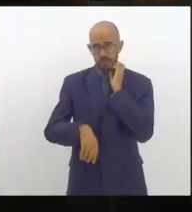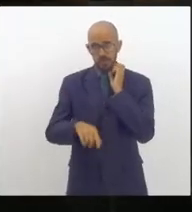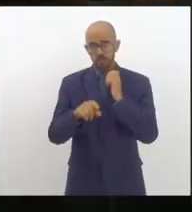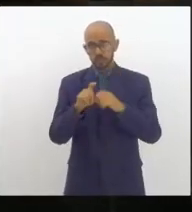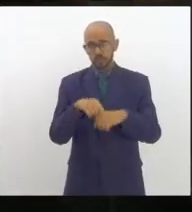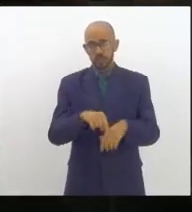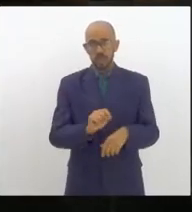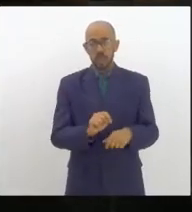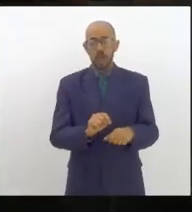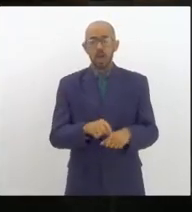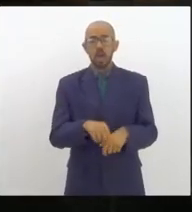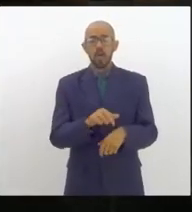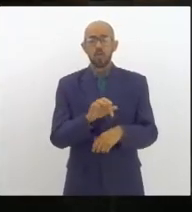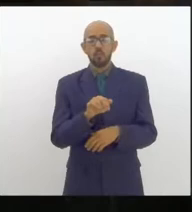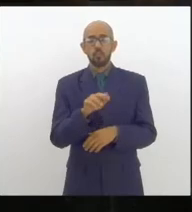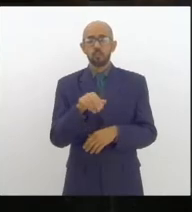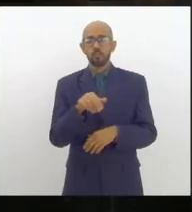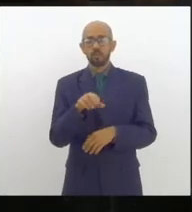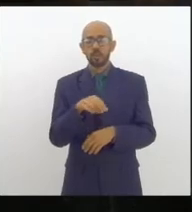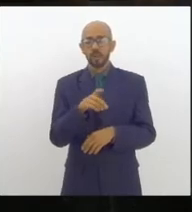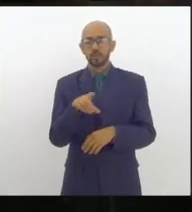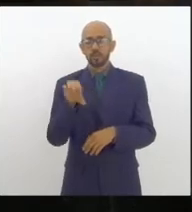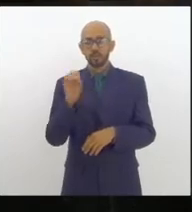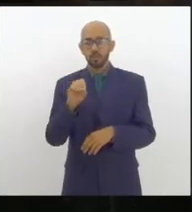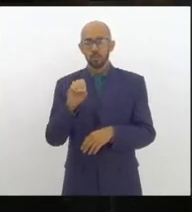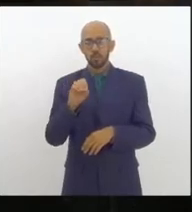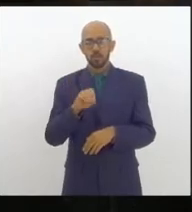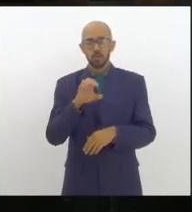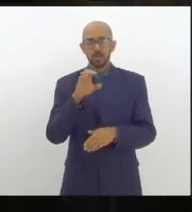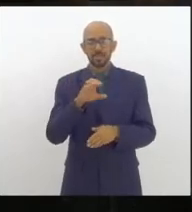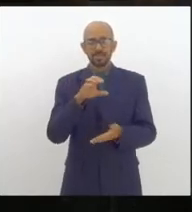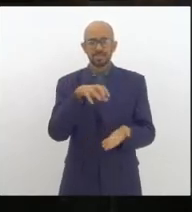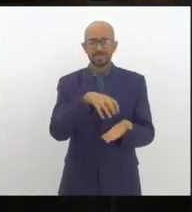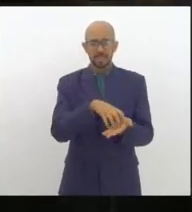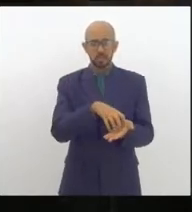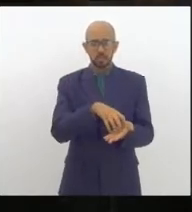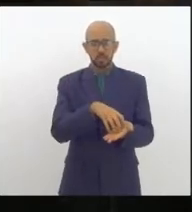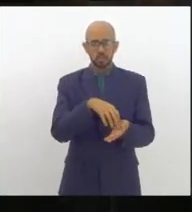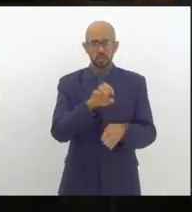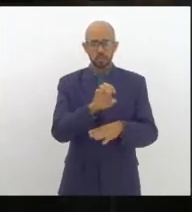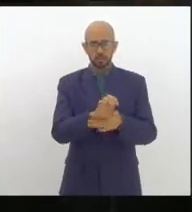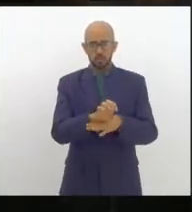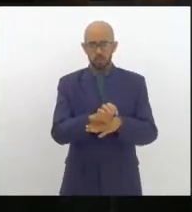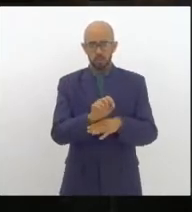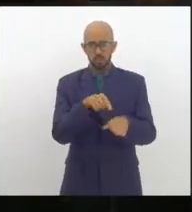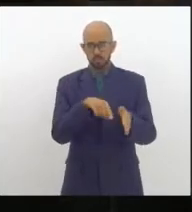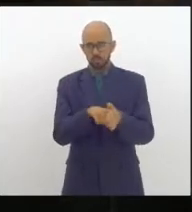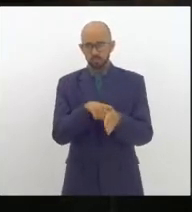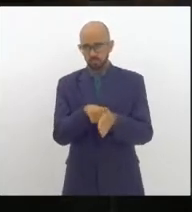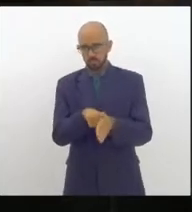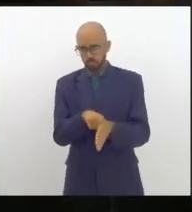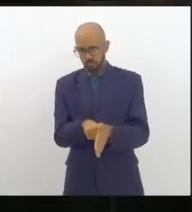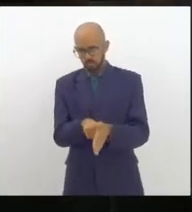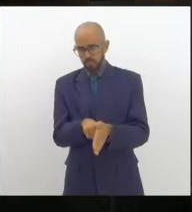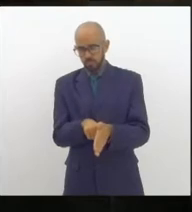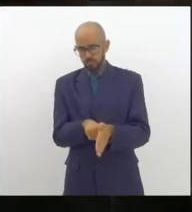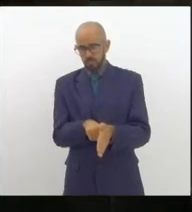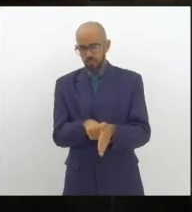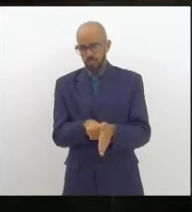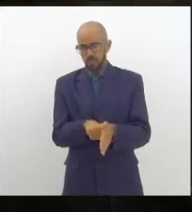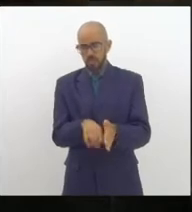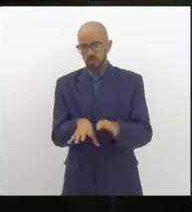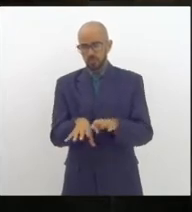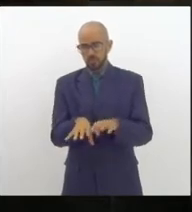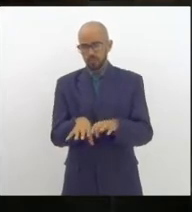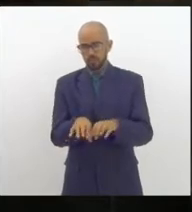sigla de fundação Centro Estadual de estatísticas pesquisas e formação de servidores